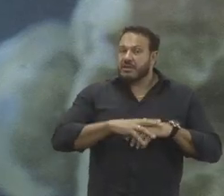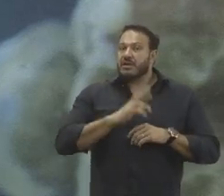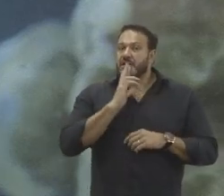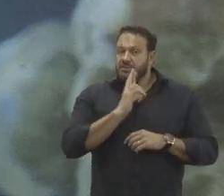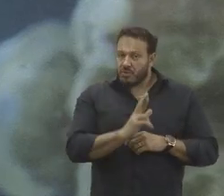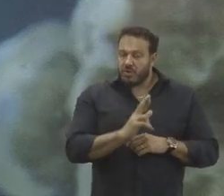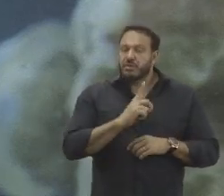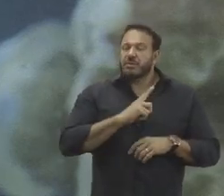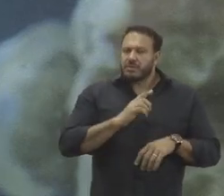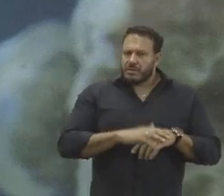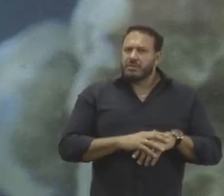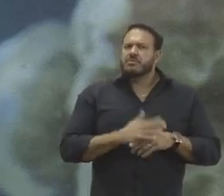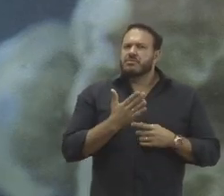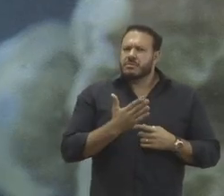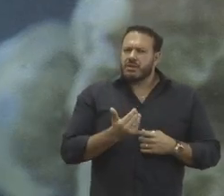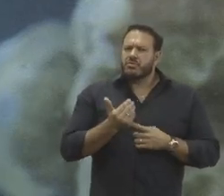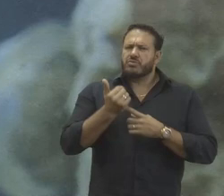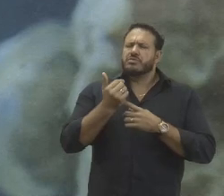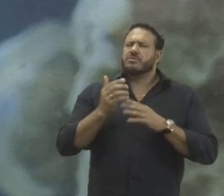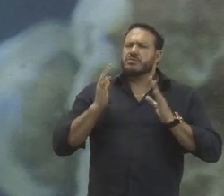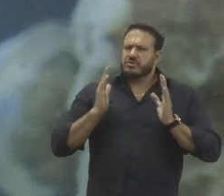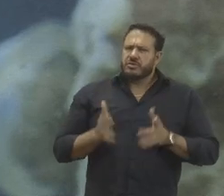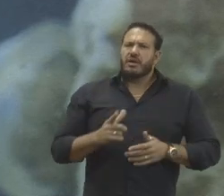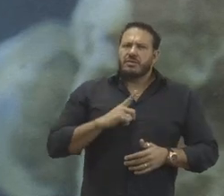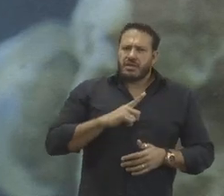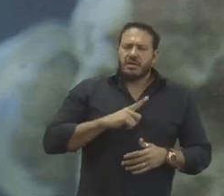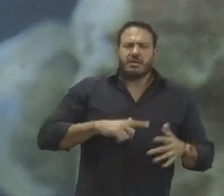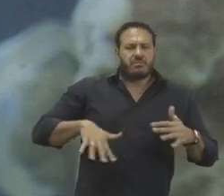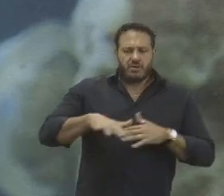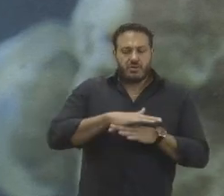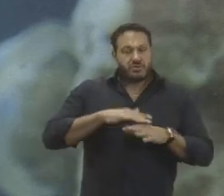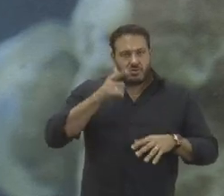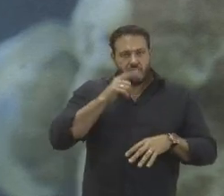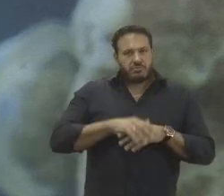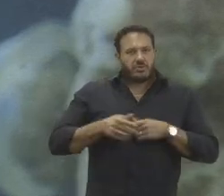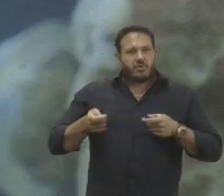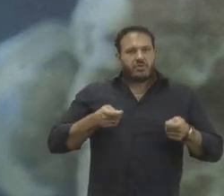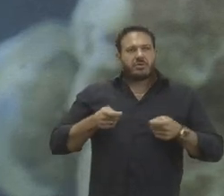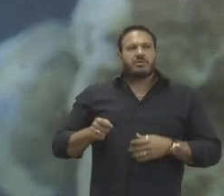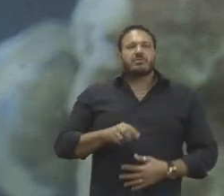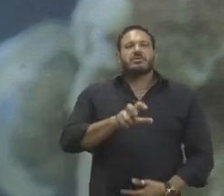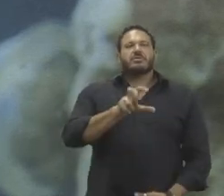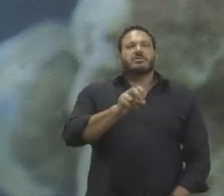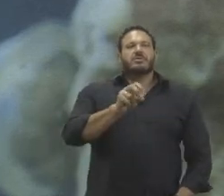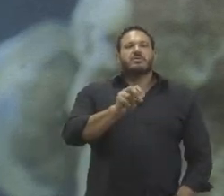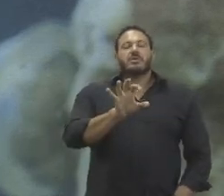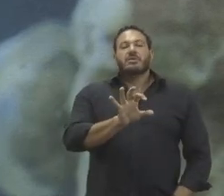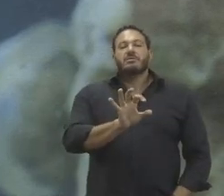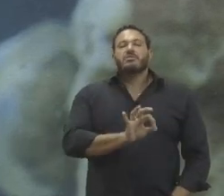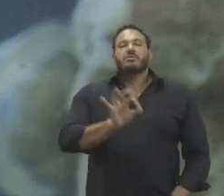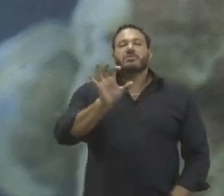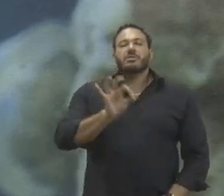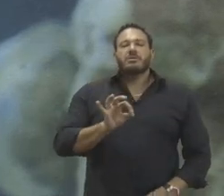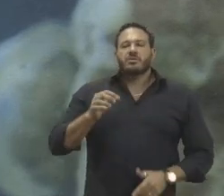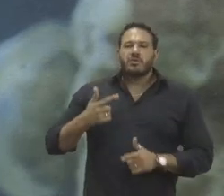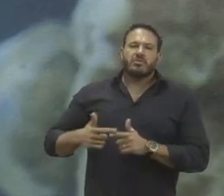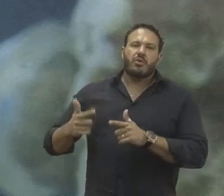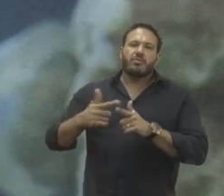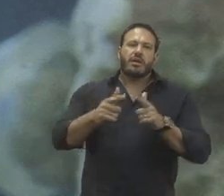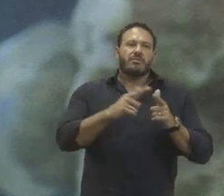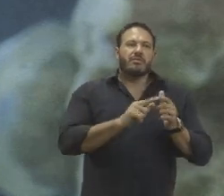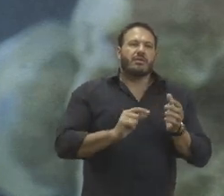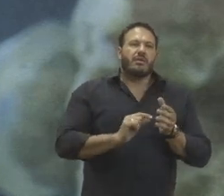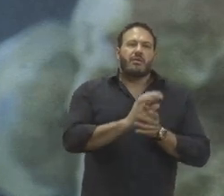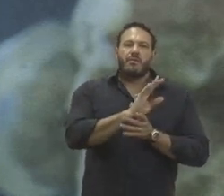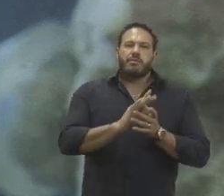tecnologias já existem Tecnologias para conter 50% do problema de emissão de